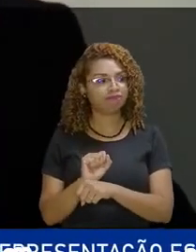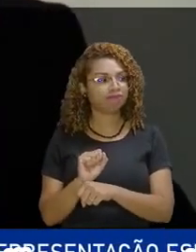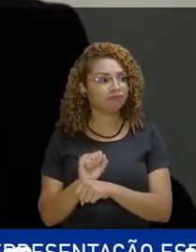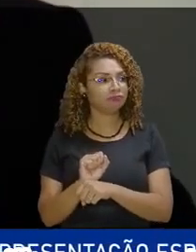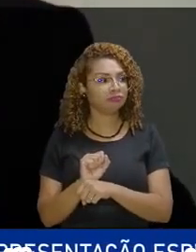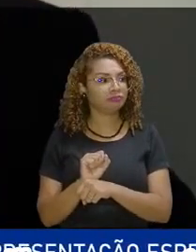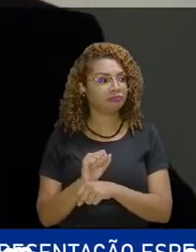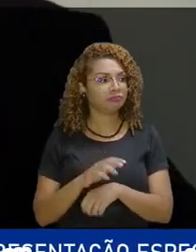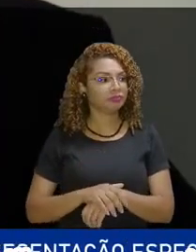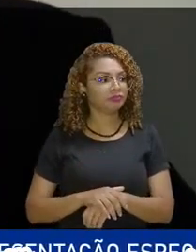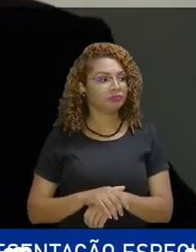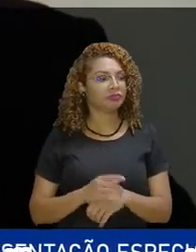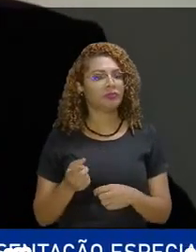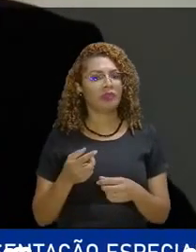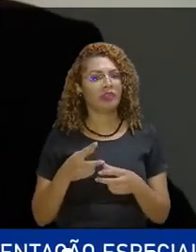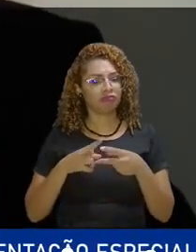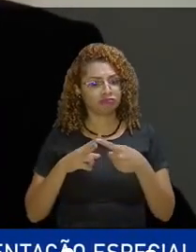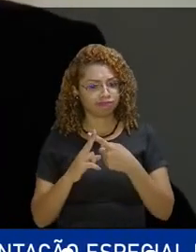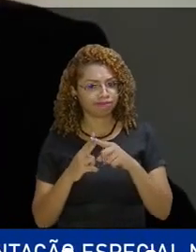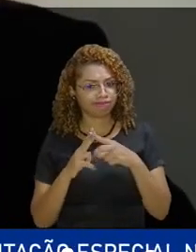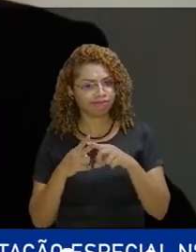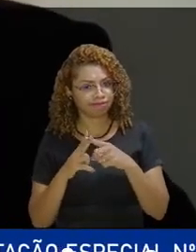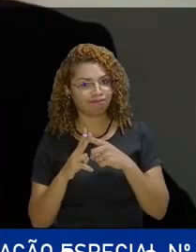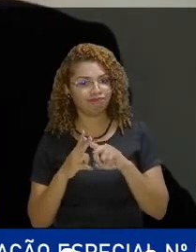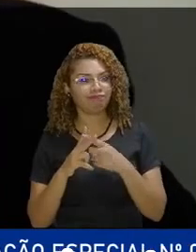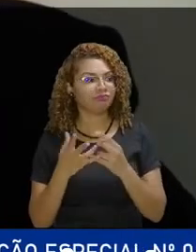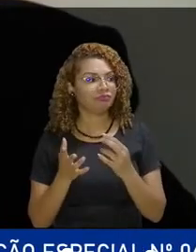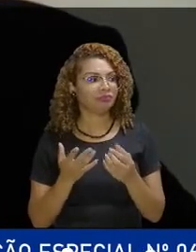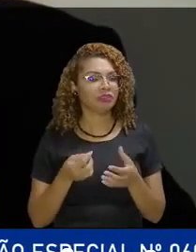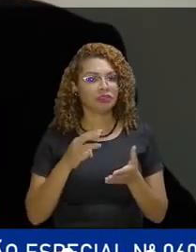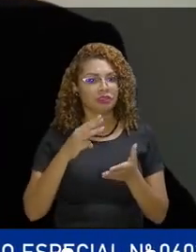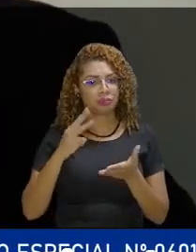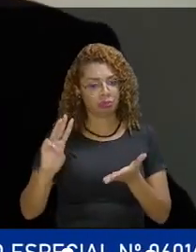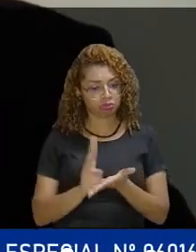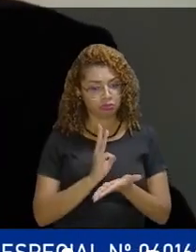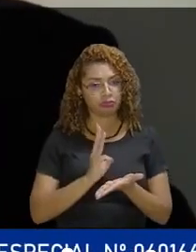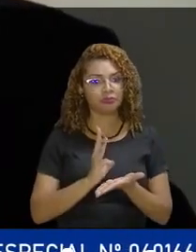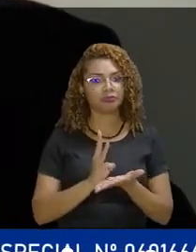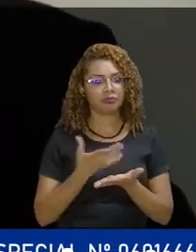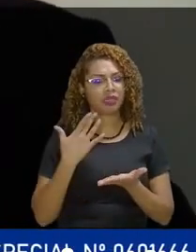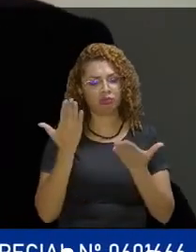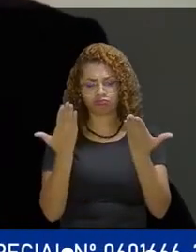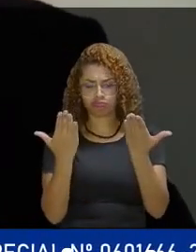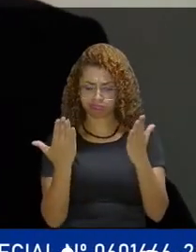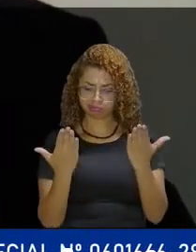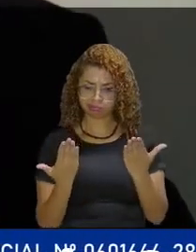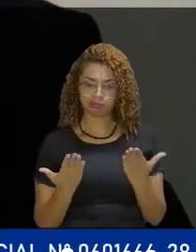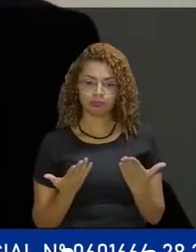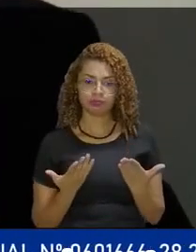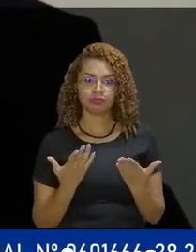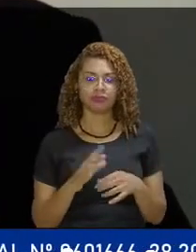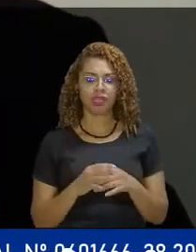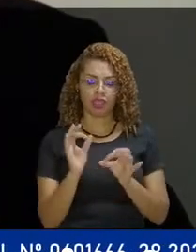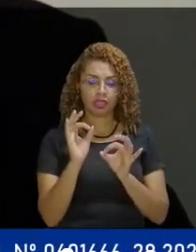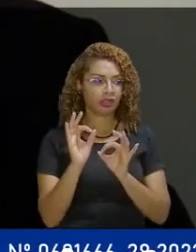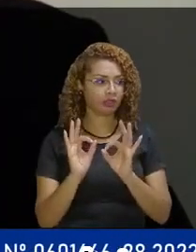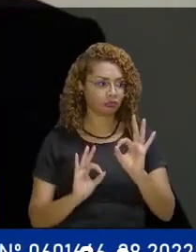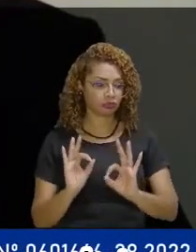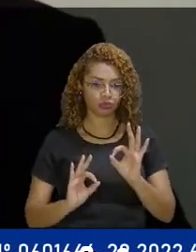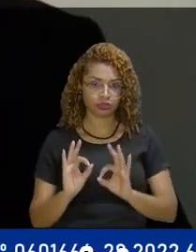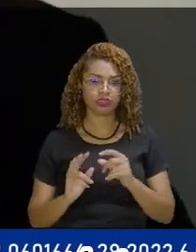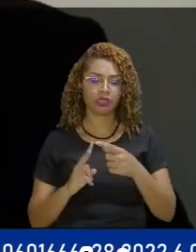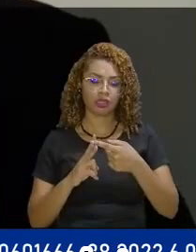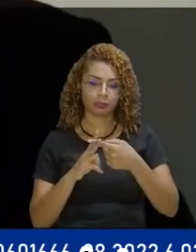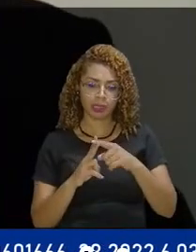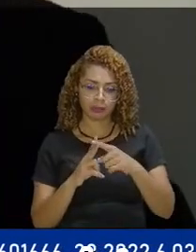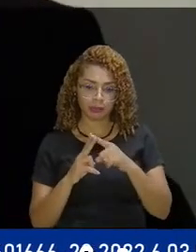favor, essa certidão, me manda pelo WhatsApp para eu ver se ela ficou formatada adequadamente, que eu estou